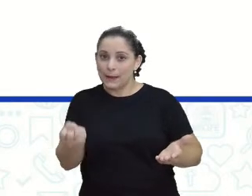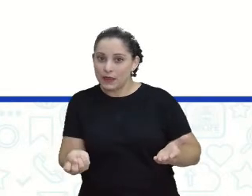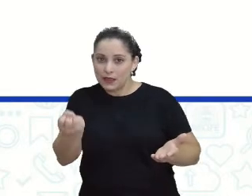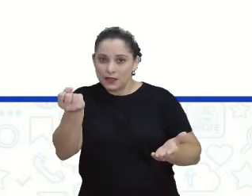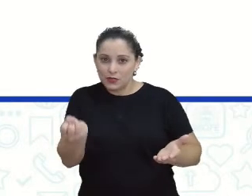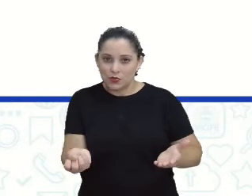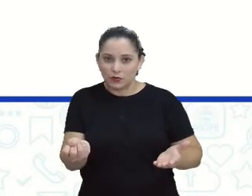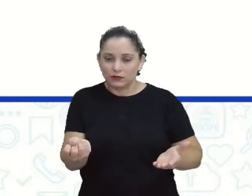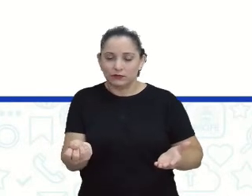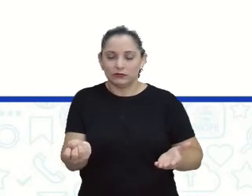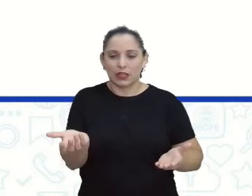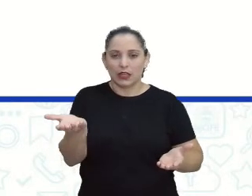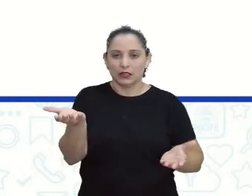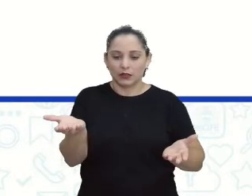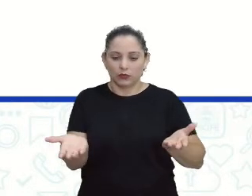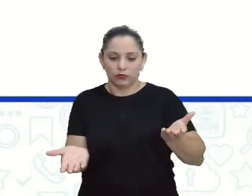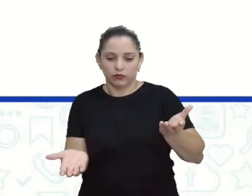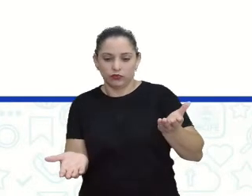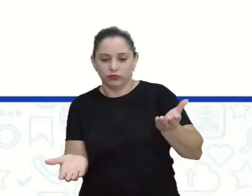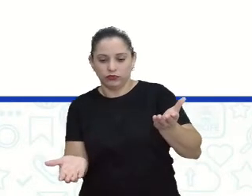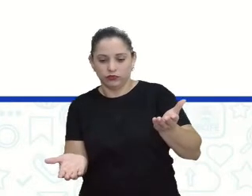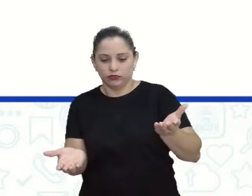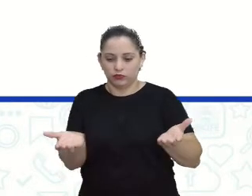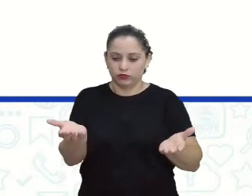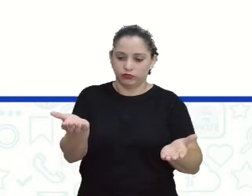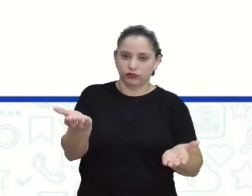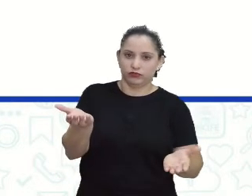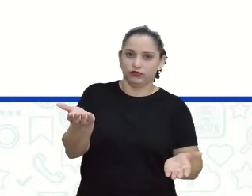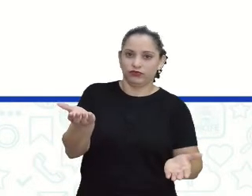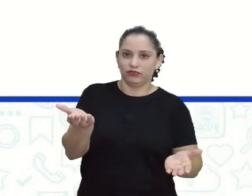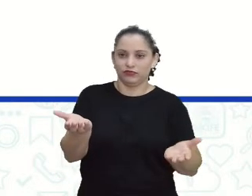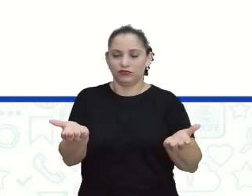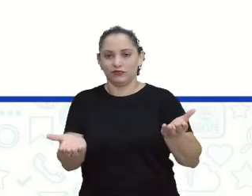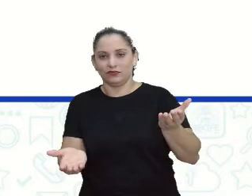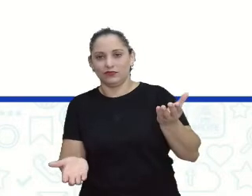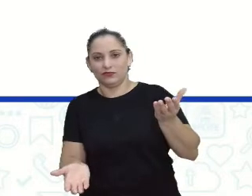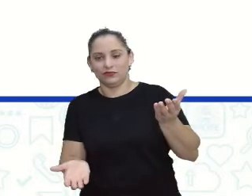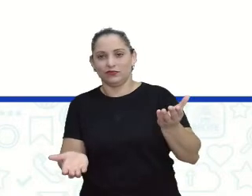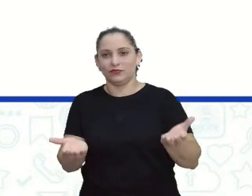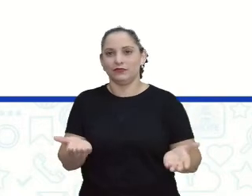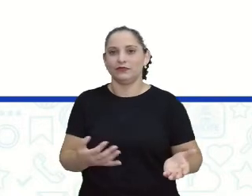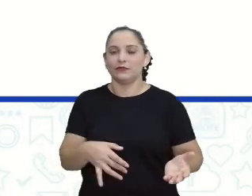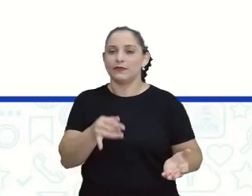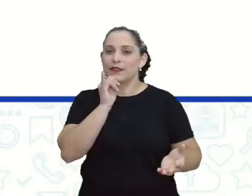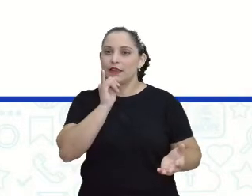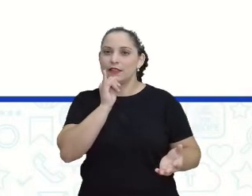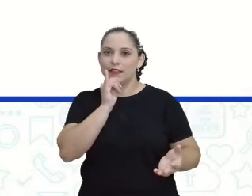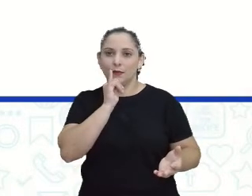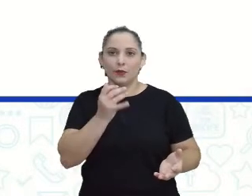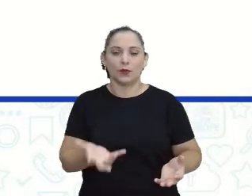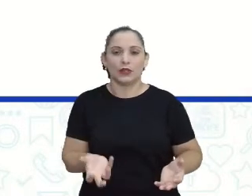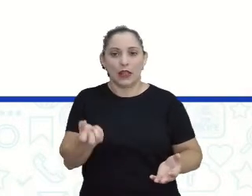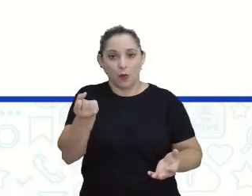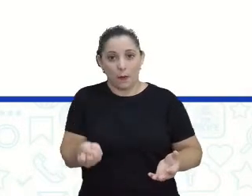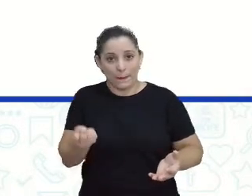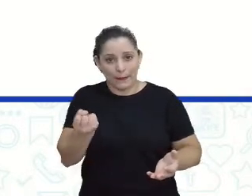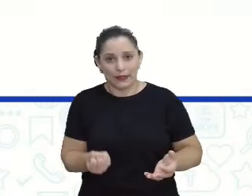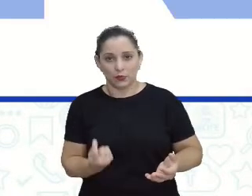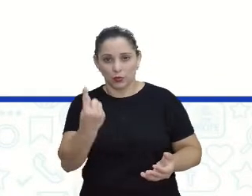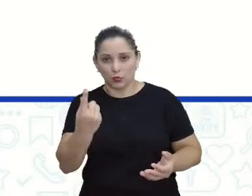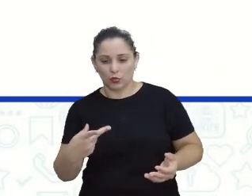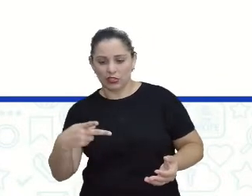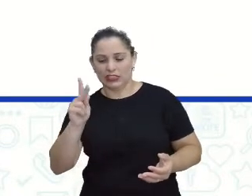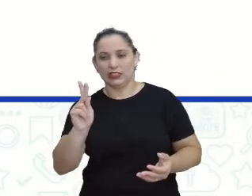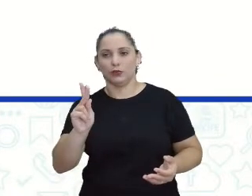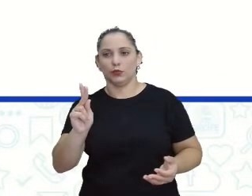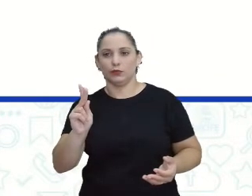balança, ou seja, nesse caso aí, essa balança aí tem aqueles pezinhos ali, vamos supor que aquele peso ali está indicando 1 kg, e eu vou